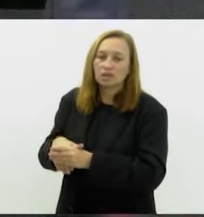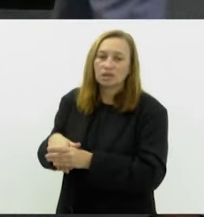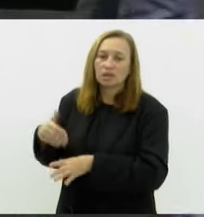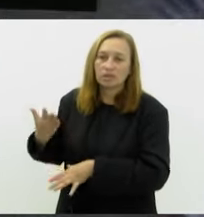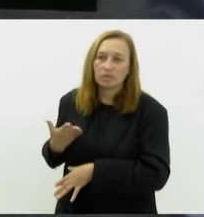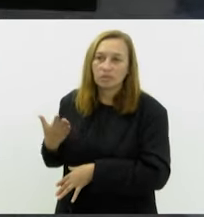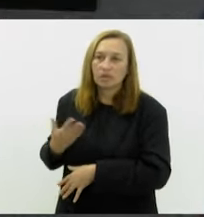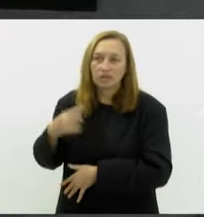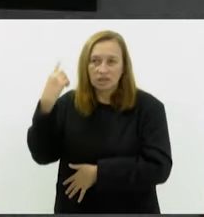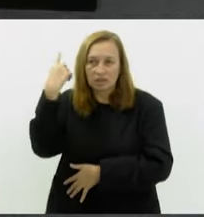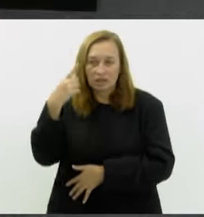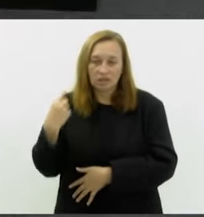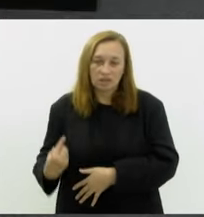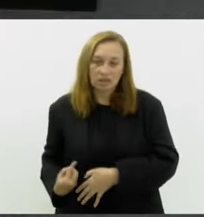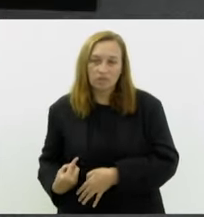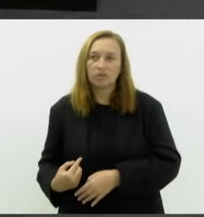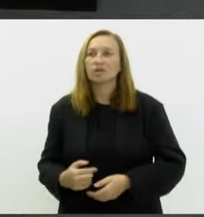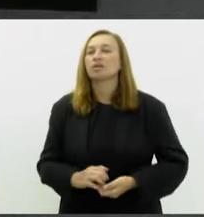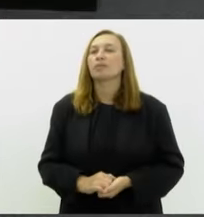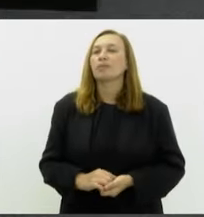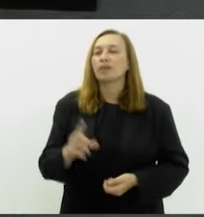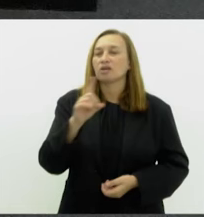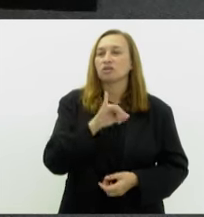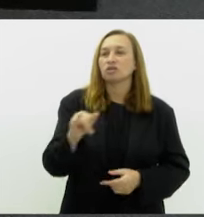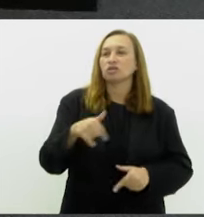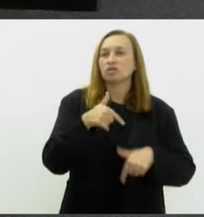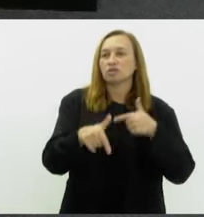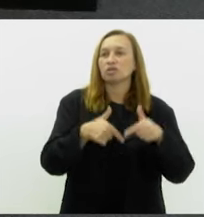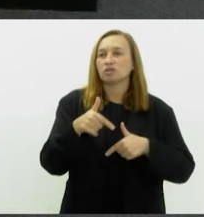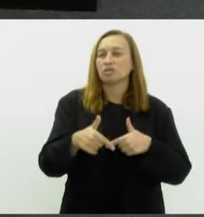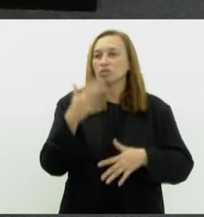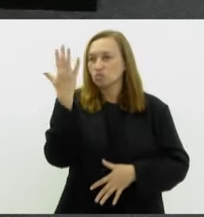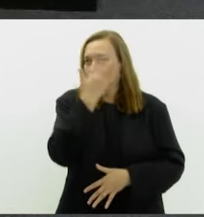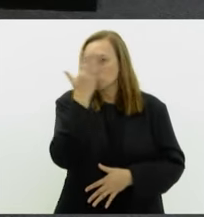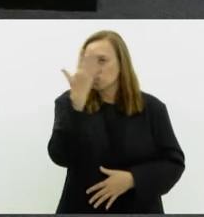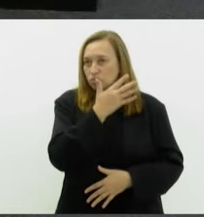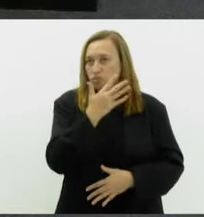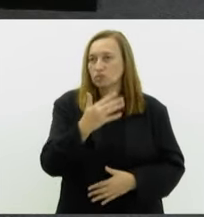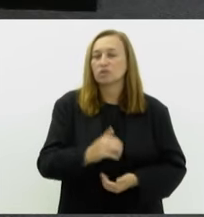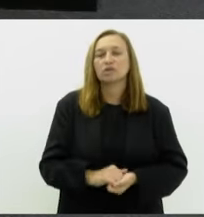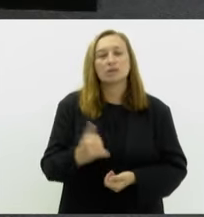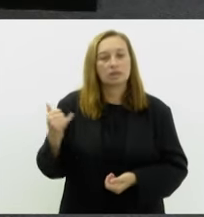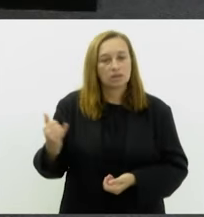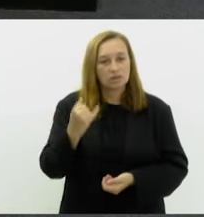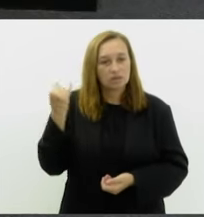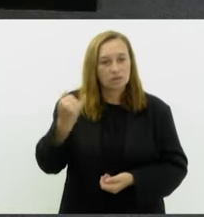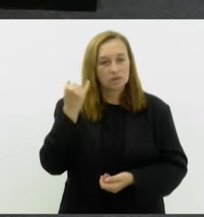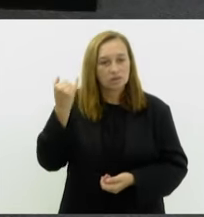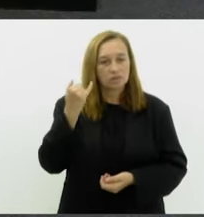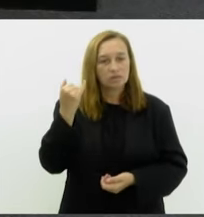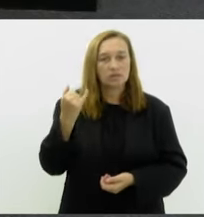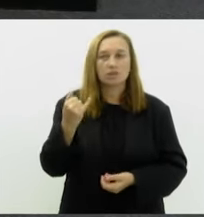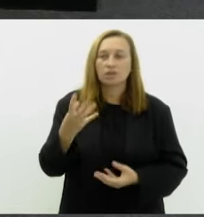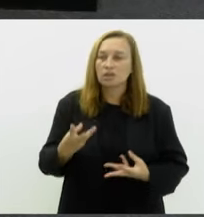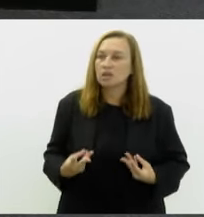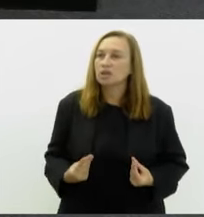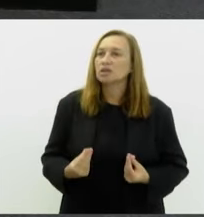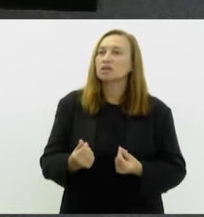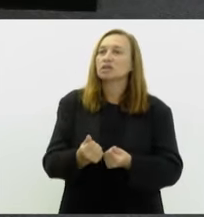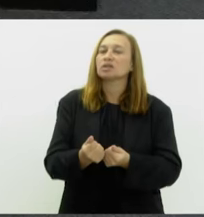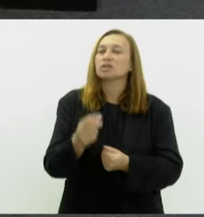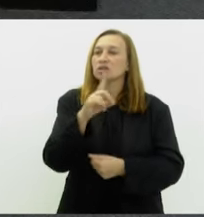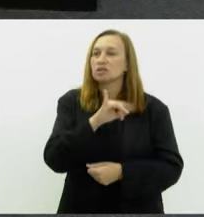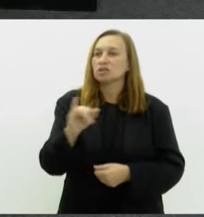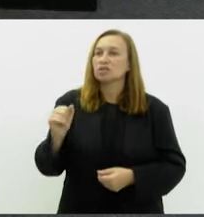Xará, né, Dani Balbi, que é o Dia do Trabalho Invisível, muito pertinente e muito sensível que seja logo no